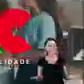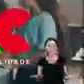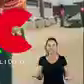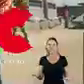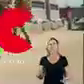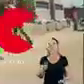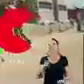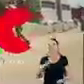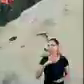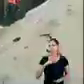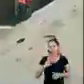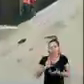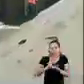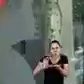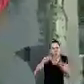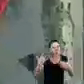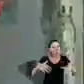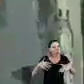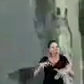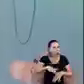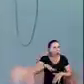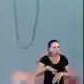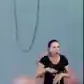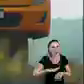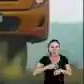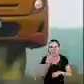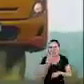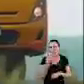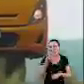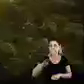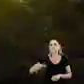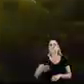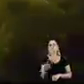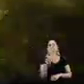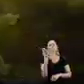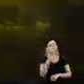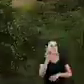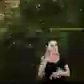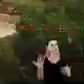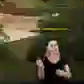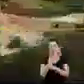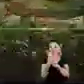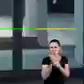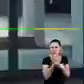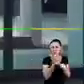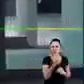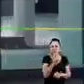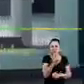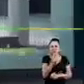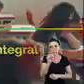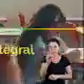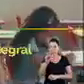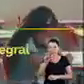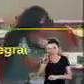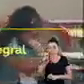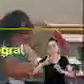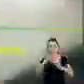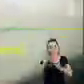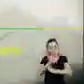educação e tem muito investimento em educação mais de 10 bilhões de reais serão construídas